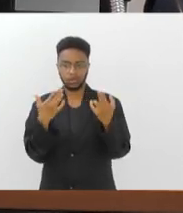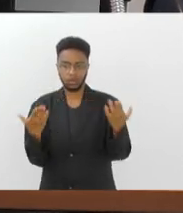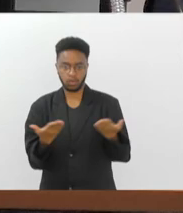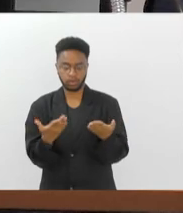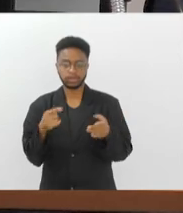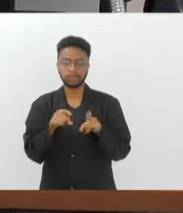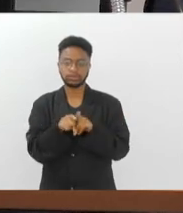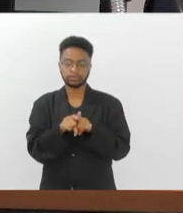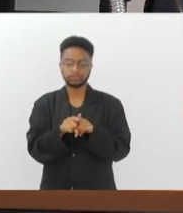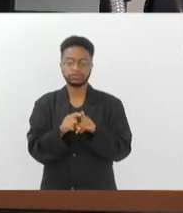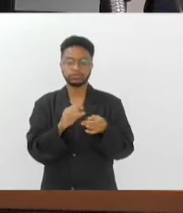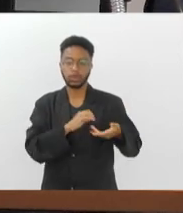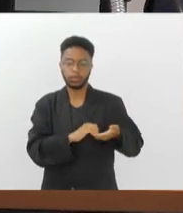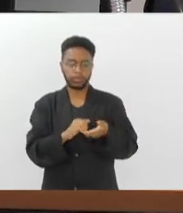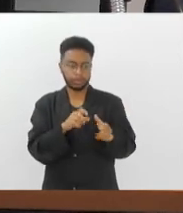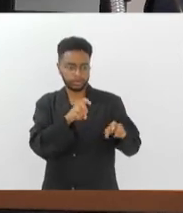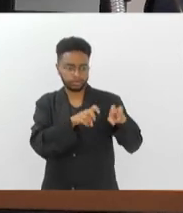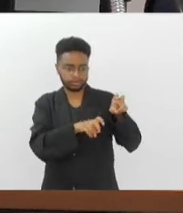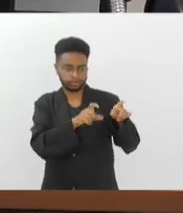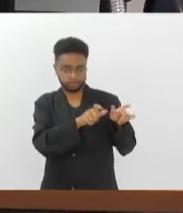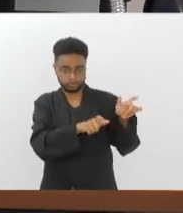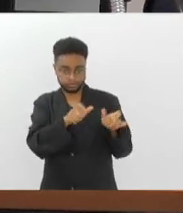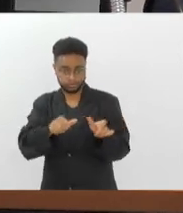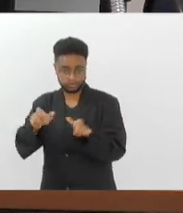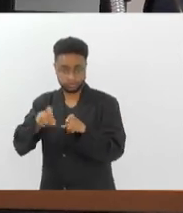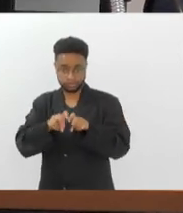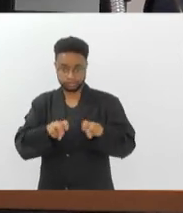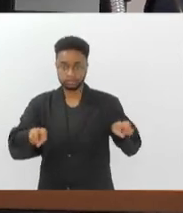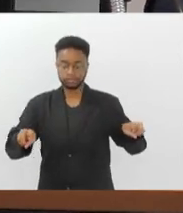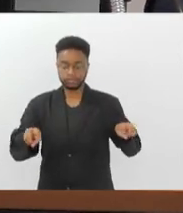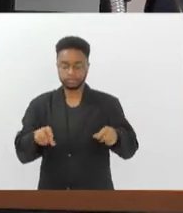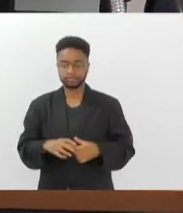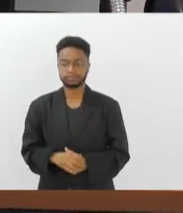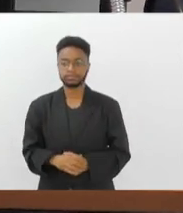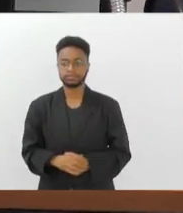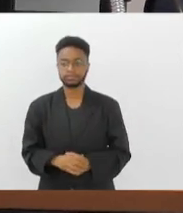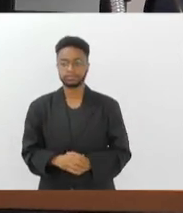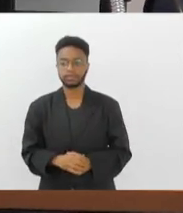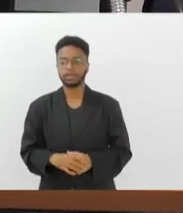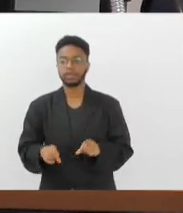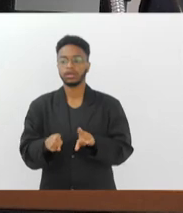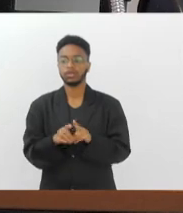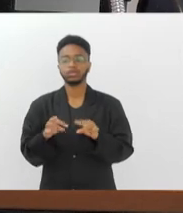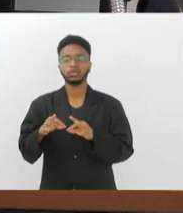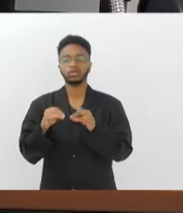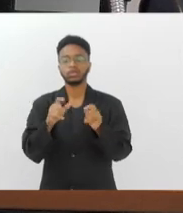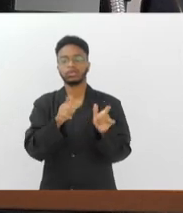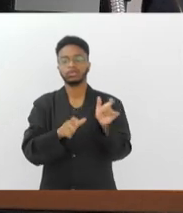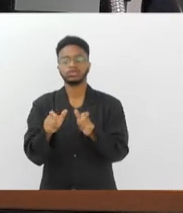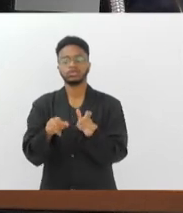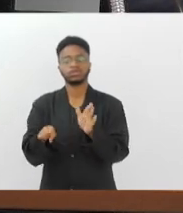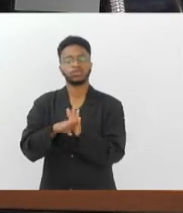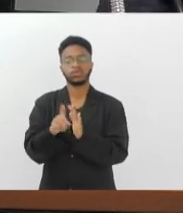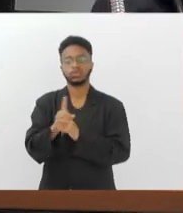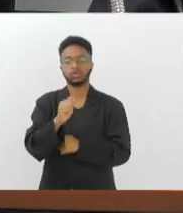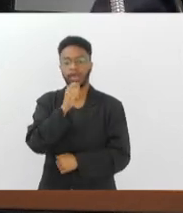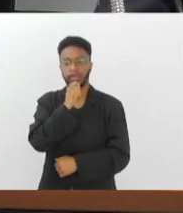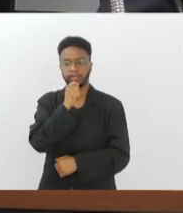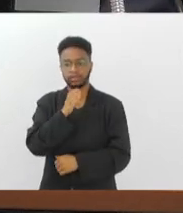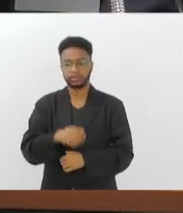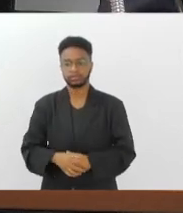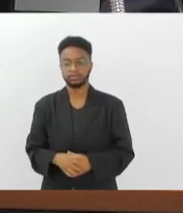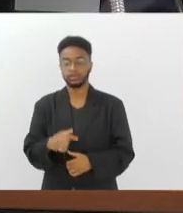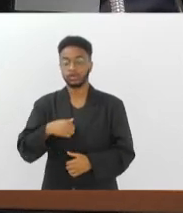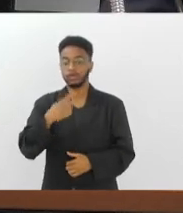cônsul, Sebastião, Frederico, Arcanjo e todos os distintos colegas que ainda não puderam chegar. Bom, vou falar